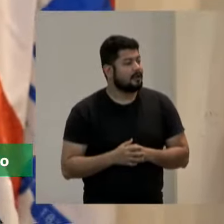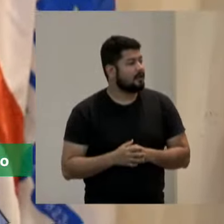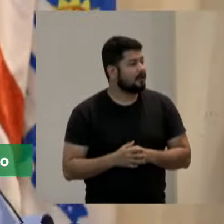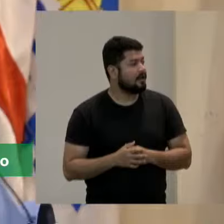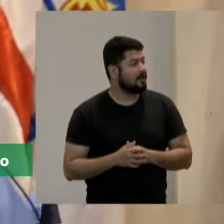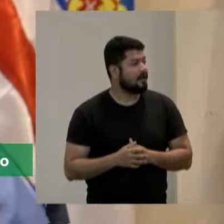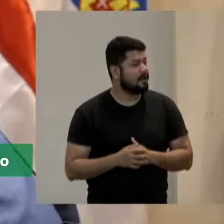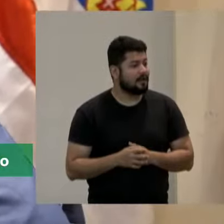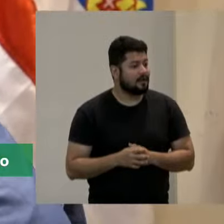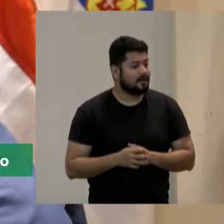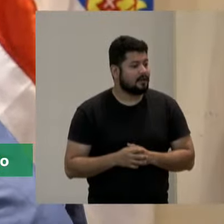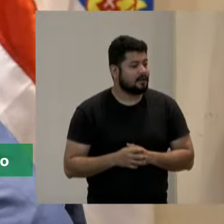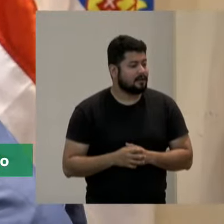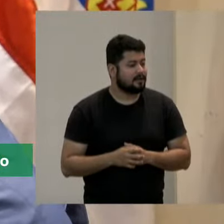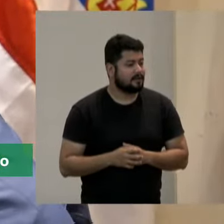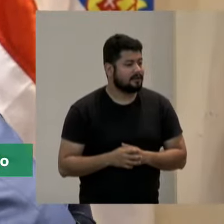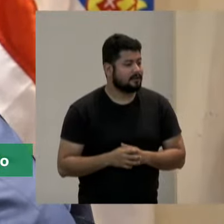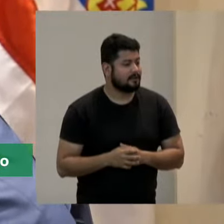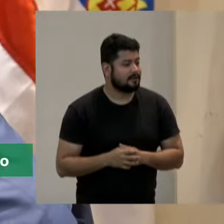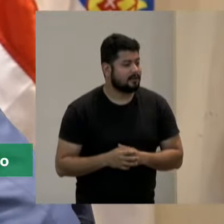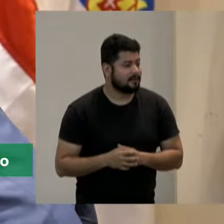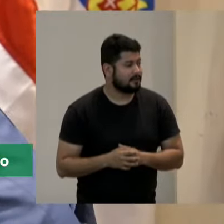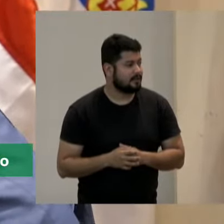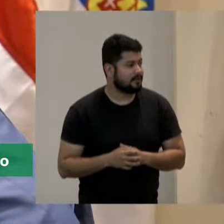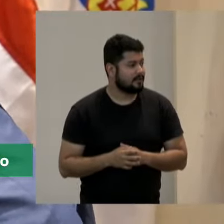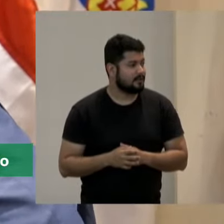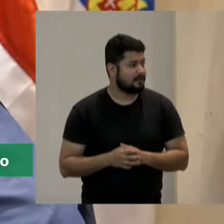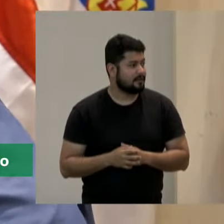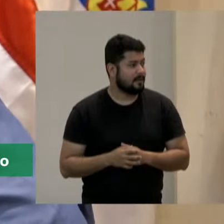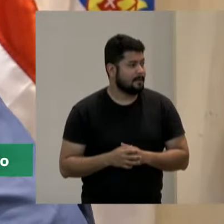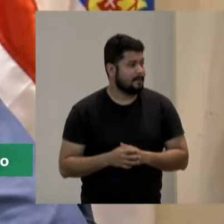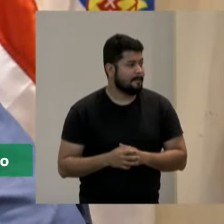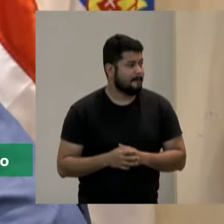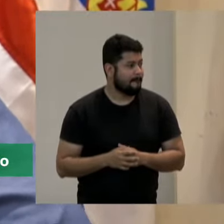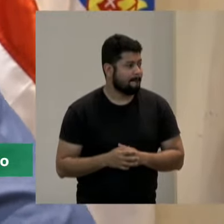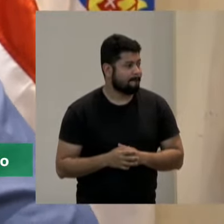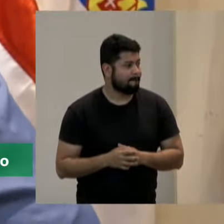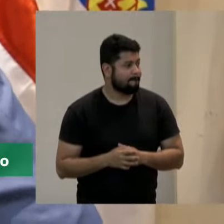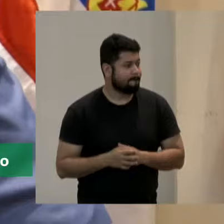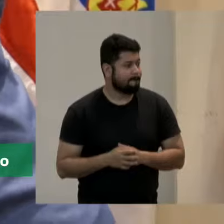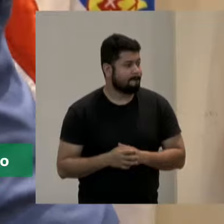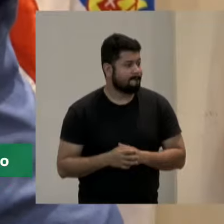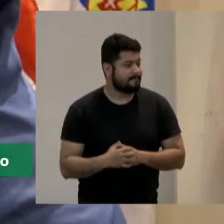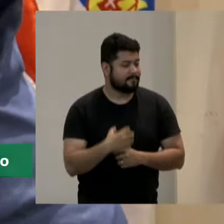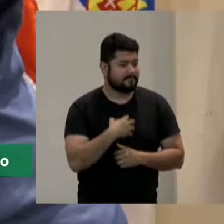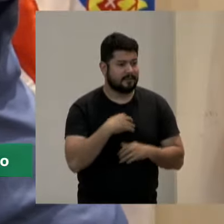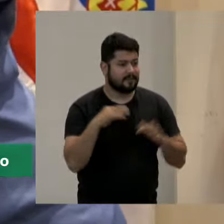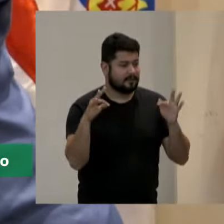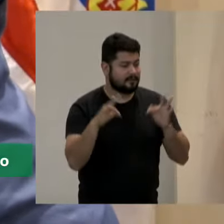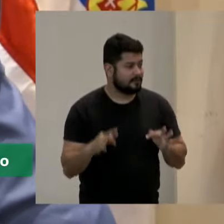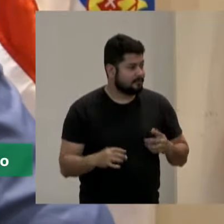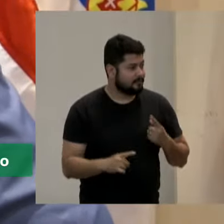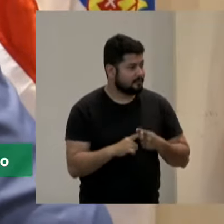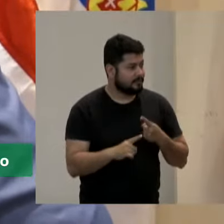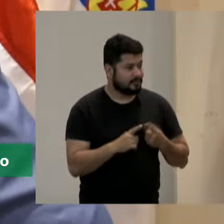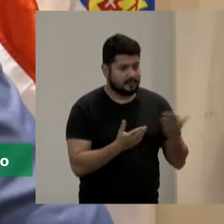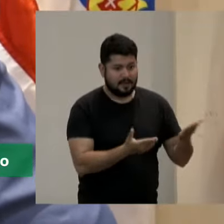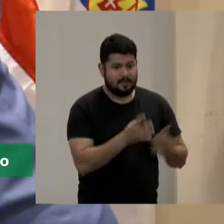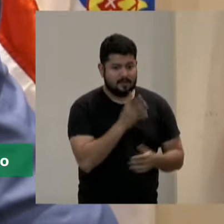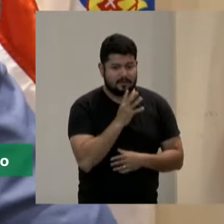Não, doutora Juliana, eu queria deixar registrado em público que minha felicidade é exponencial, porque eu conheci o Guilherme em